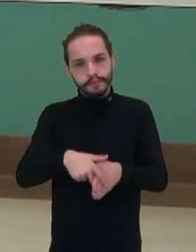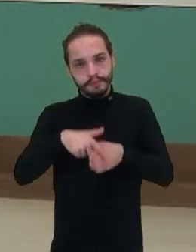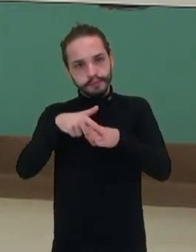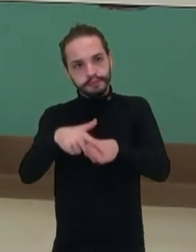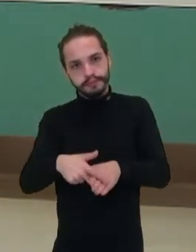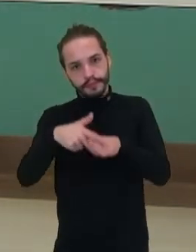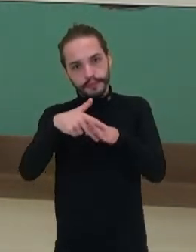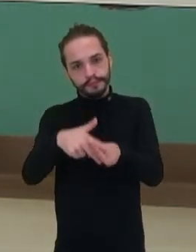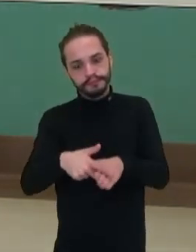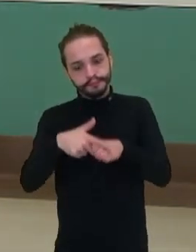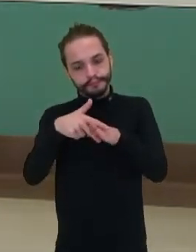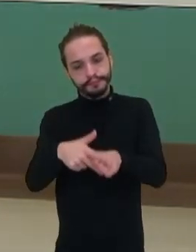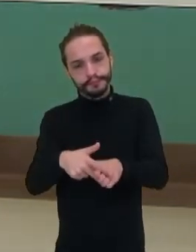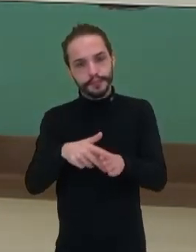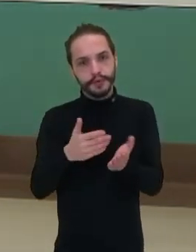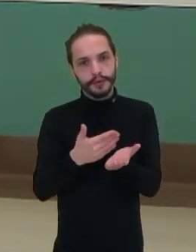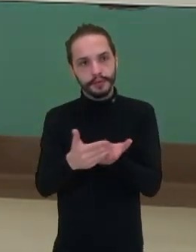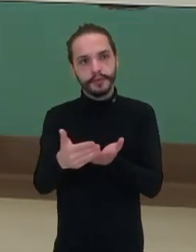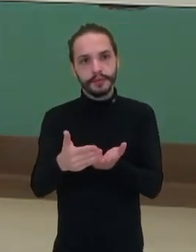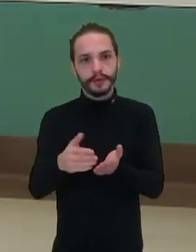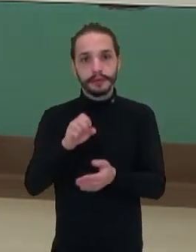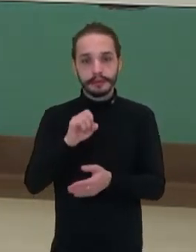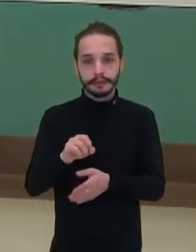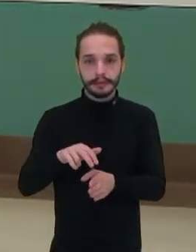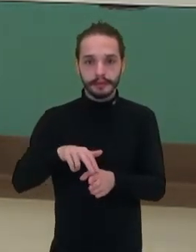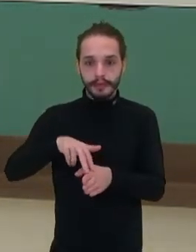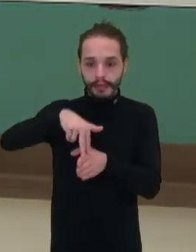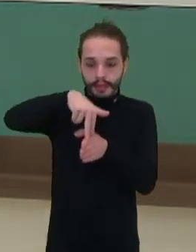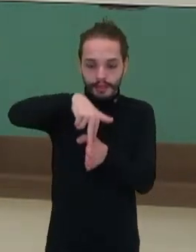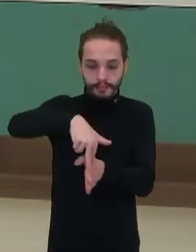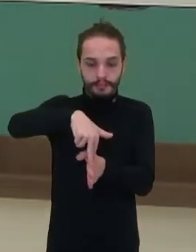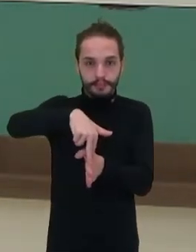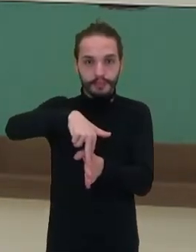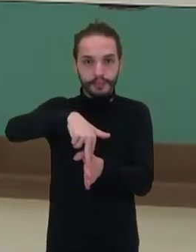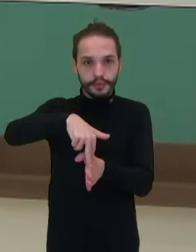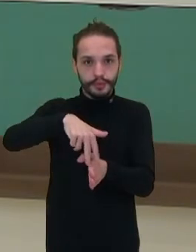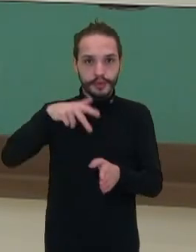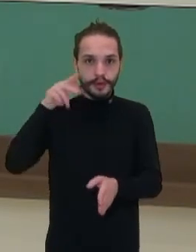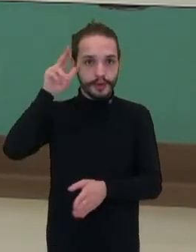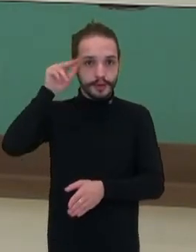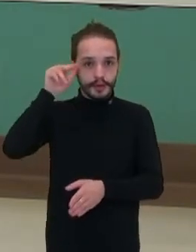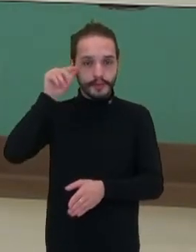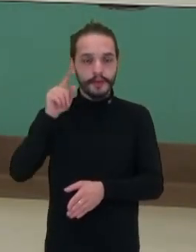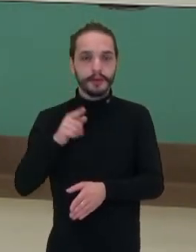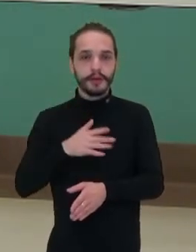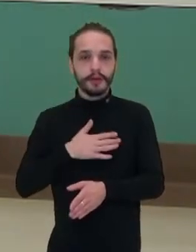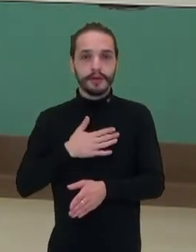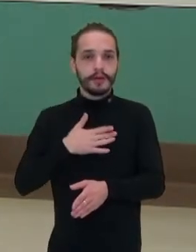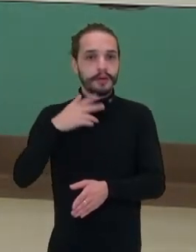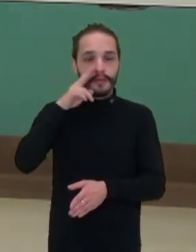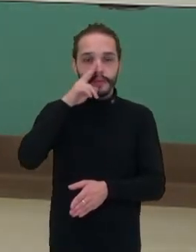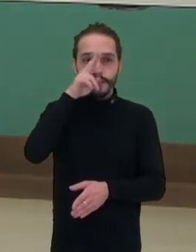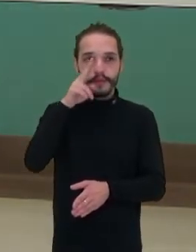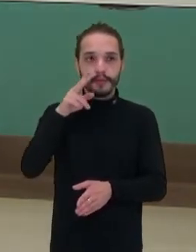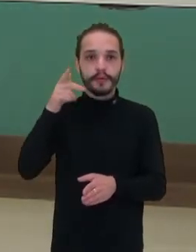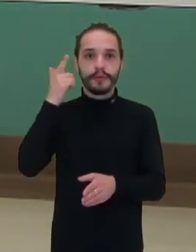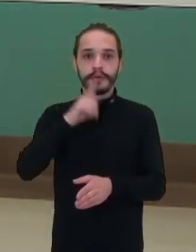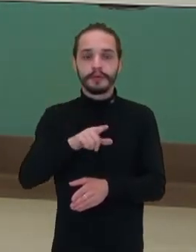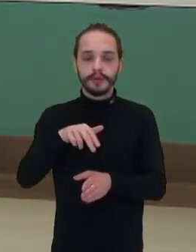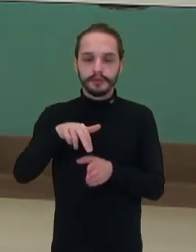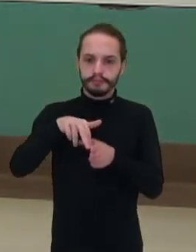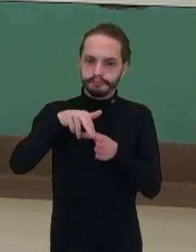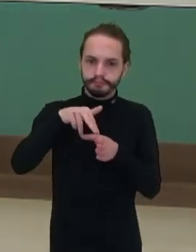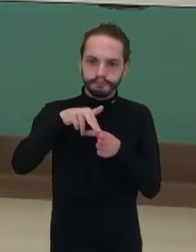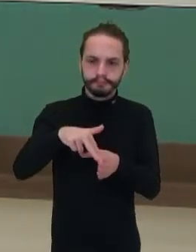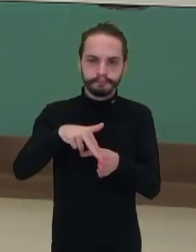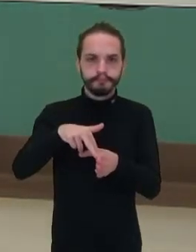estou inclinado. Então dessa forma, se eu ficar de pé sobre o cavalo, a força vai ser tão grande sobre o meu eixo central que eu vou ficar extremamente fixo.